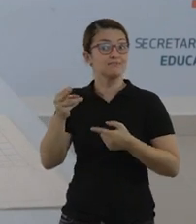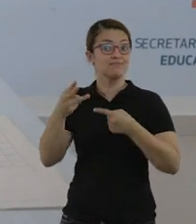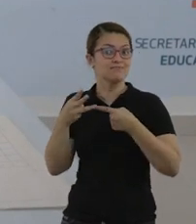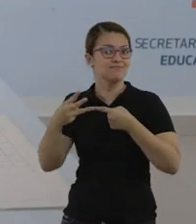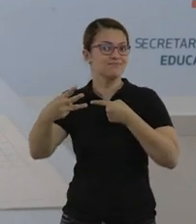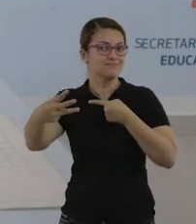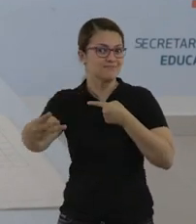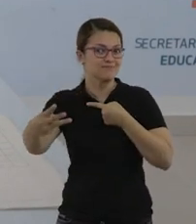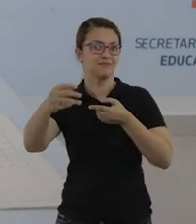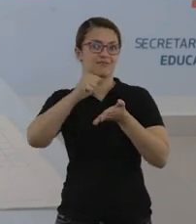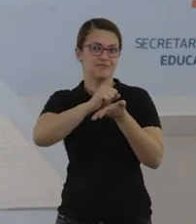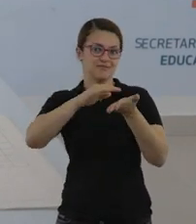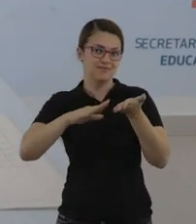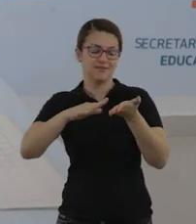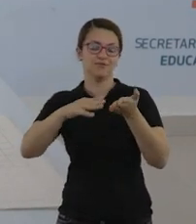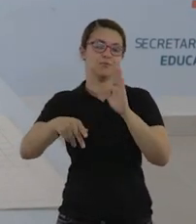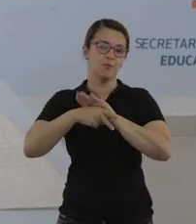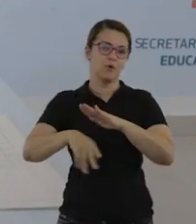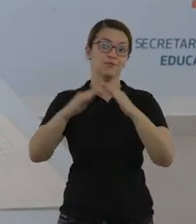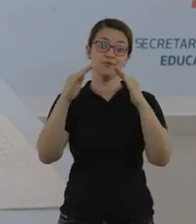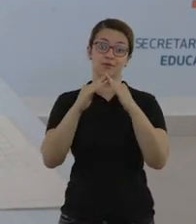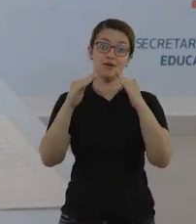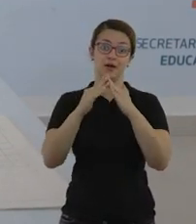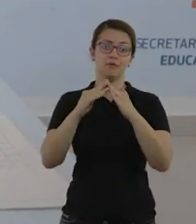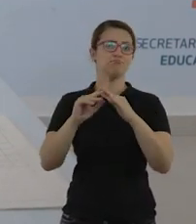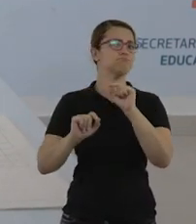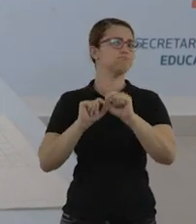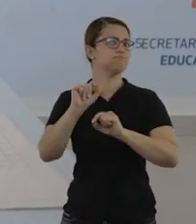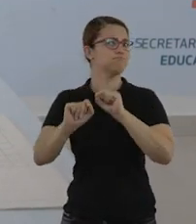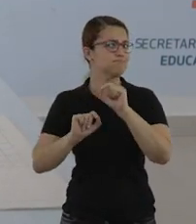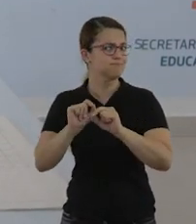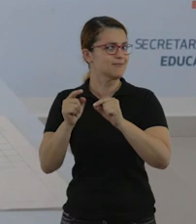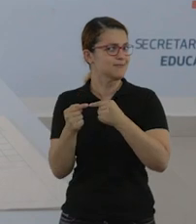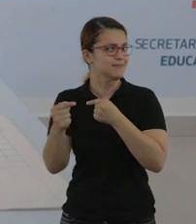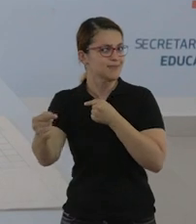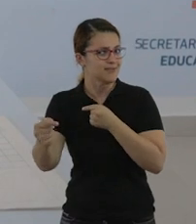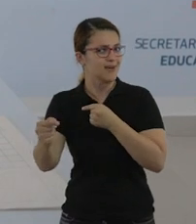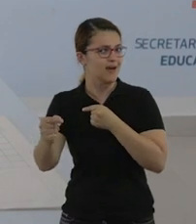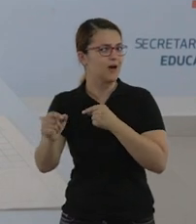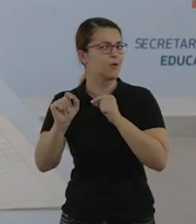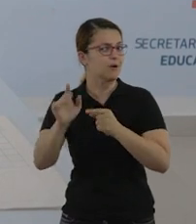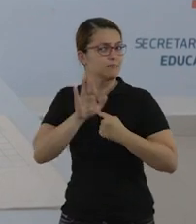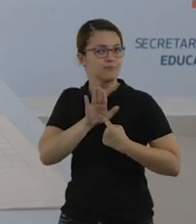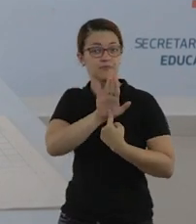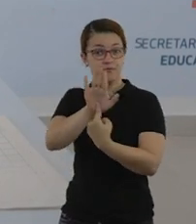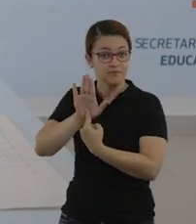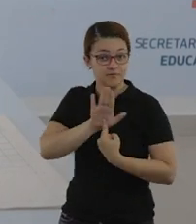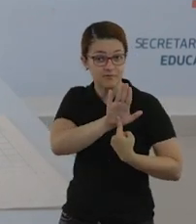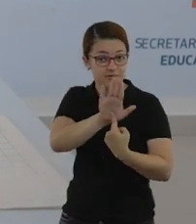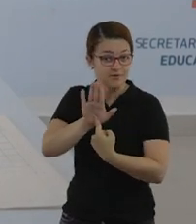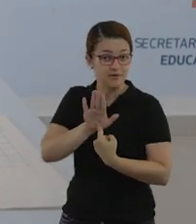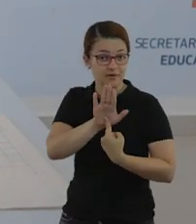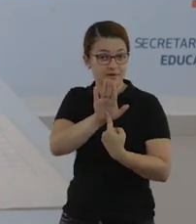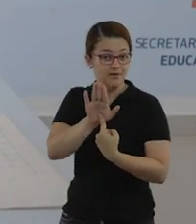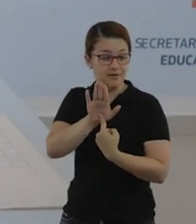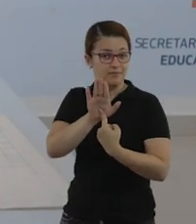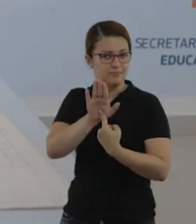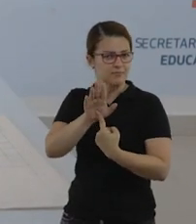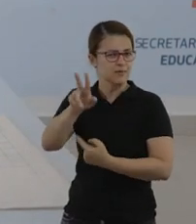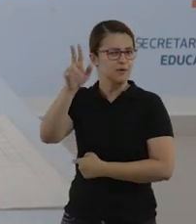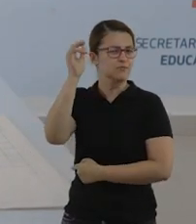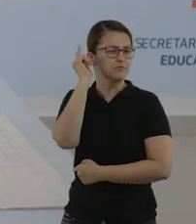rotina do nosso lição de casa. E essa semana nós vamos apresentar para vocês o conto